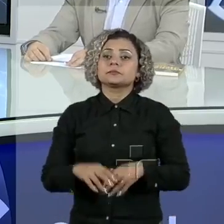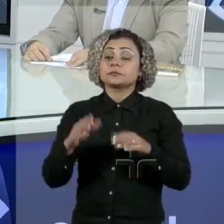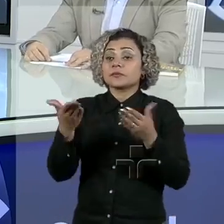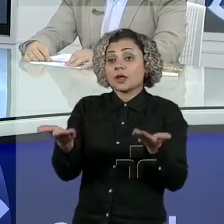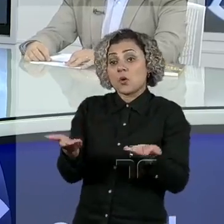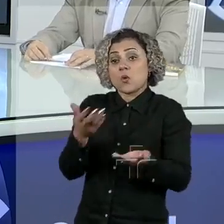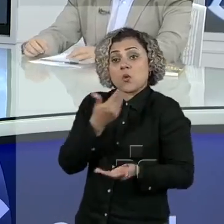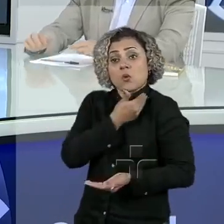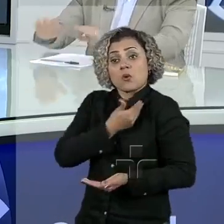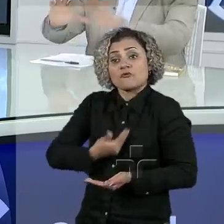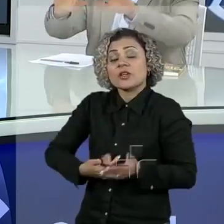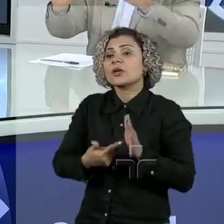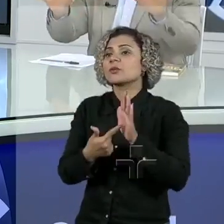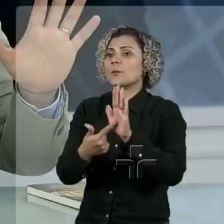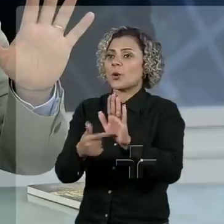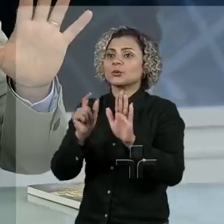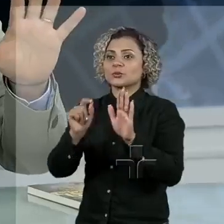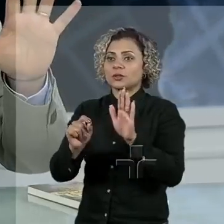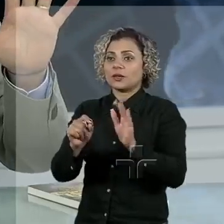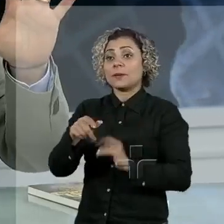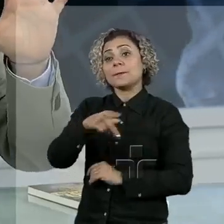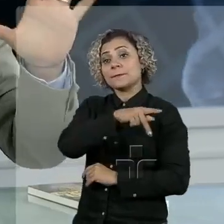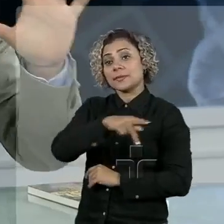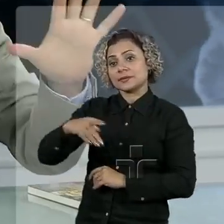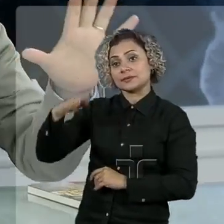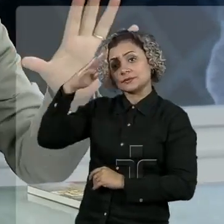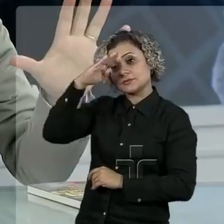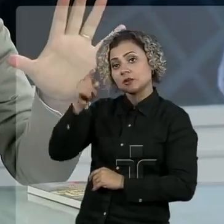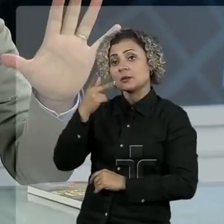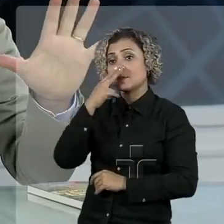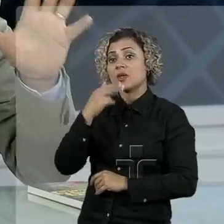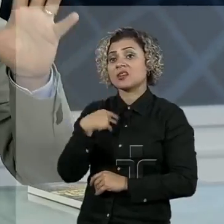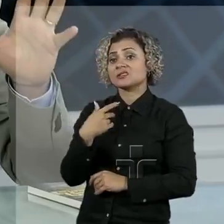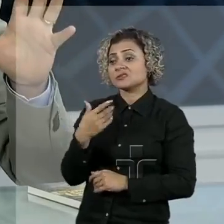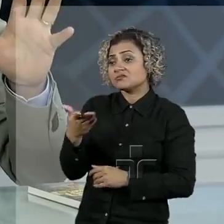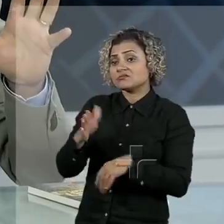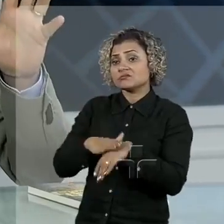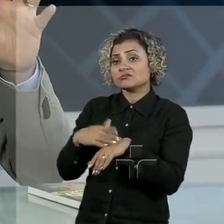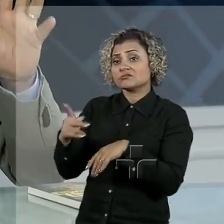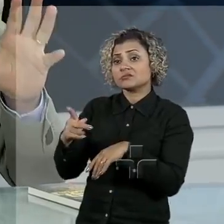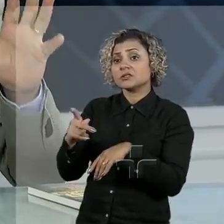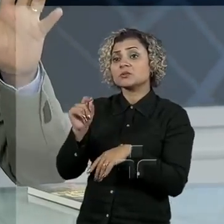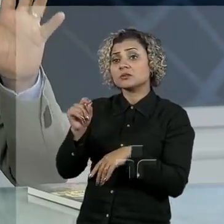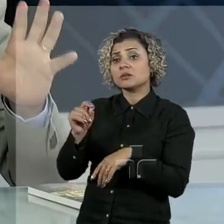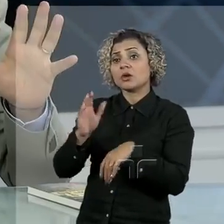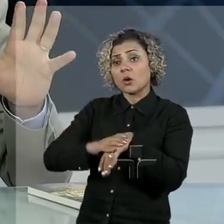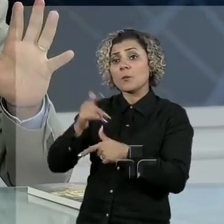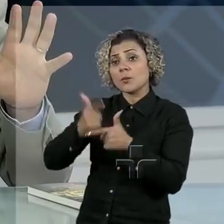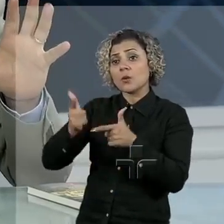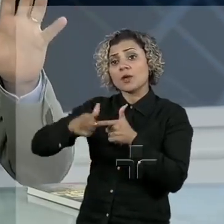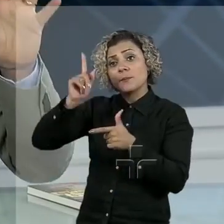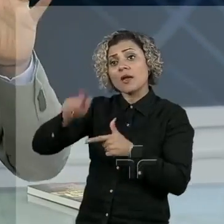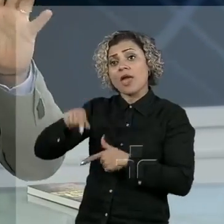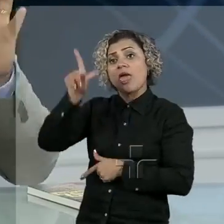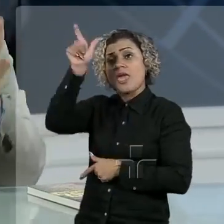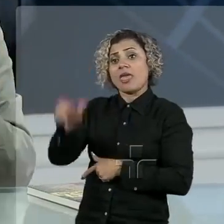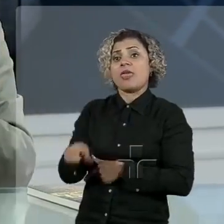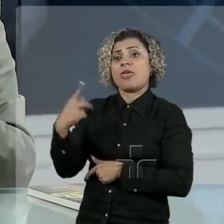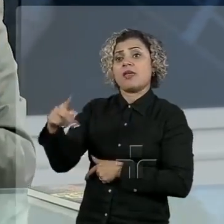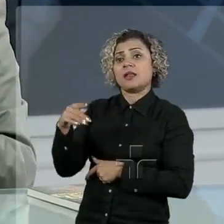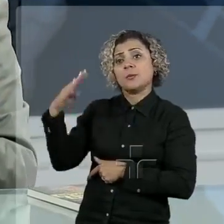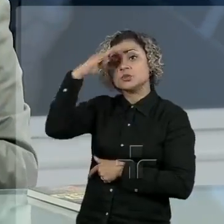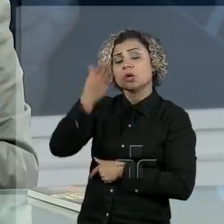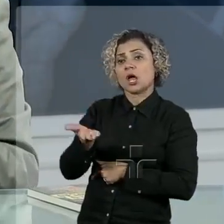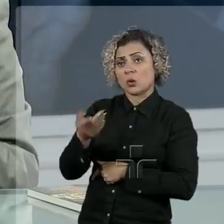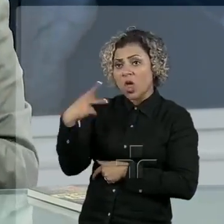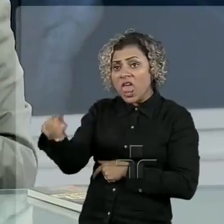governo demonstra que o presidente da República, nada se espera dele. A crise chama-se Jair Bolsonaro. Ele não une o